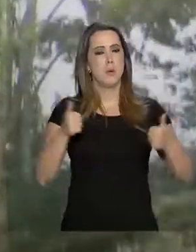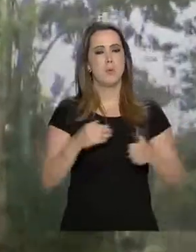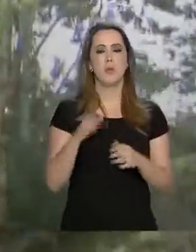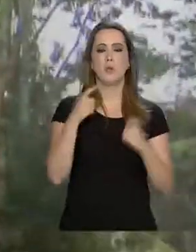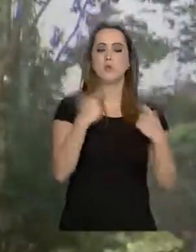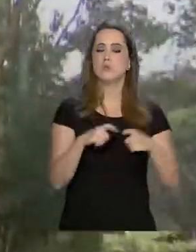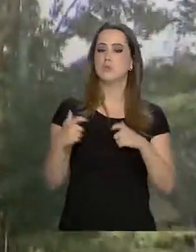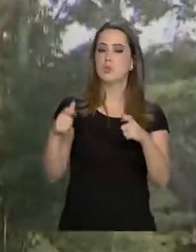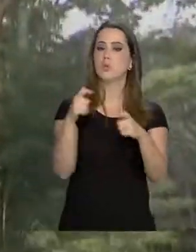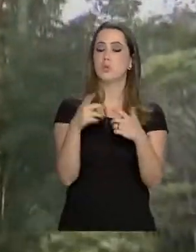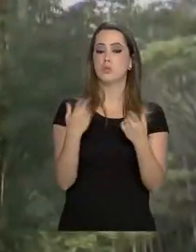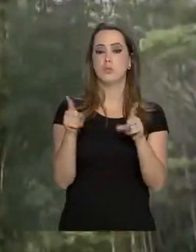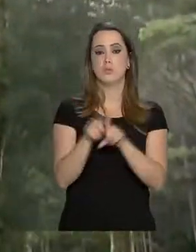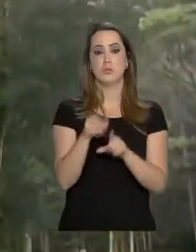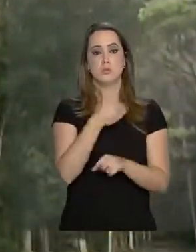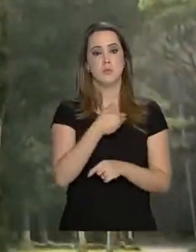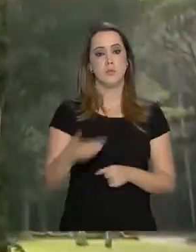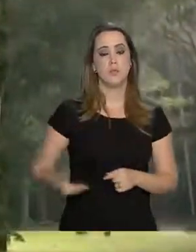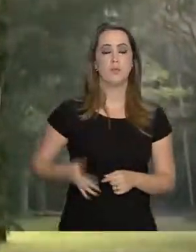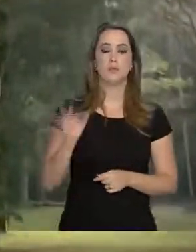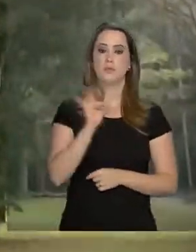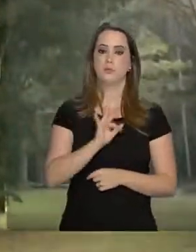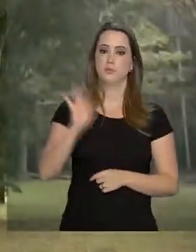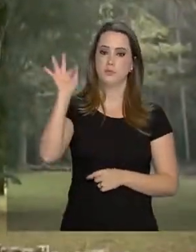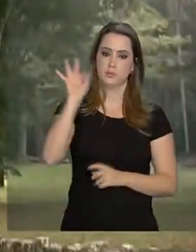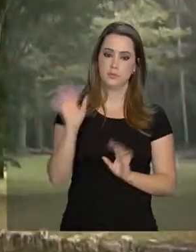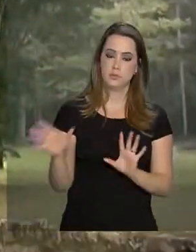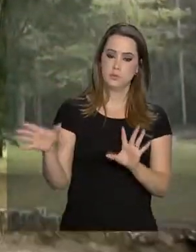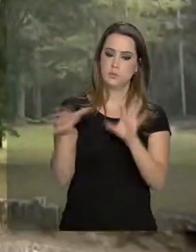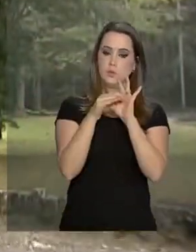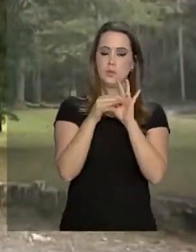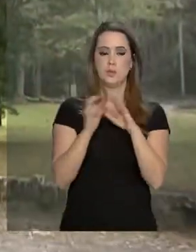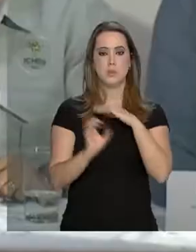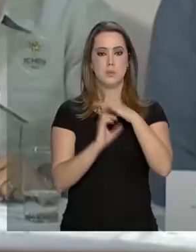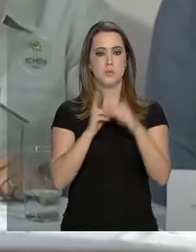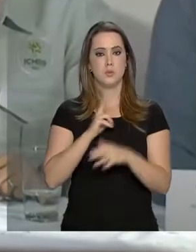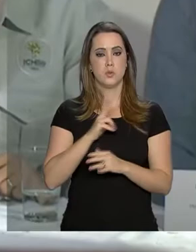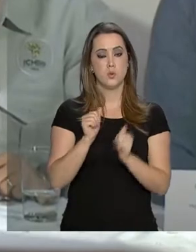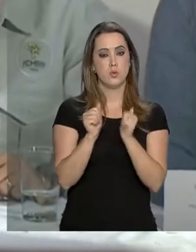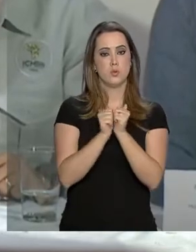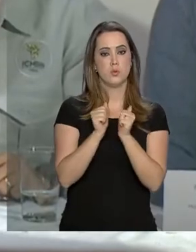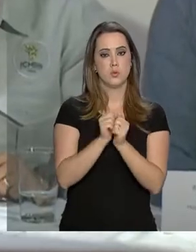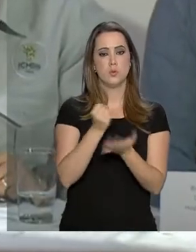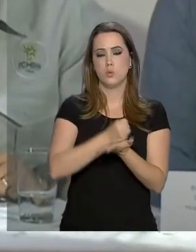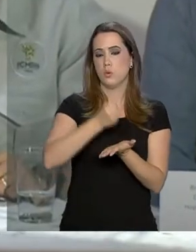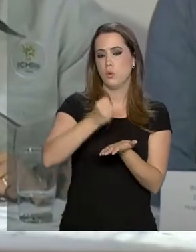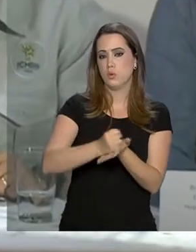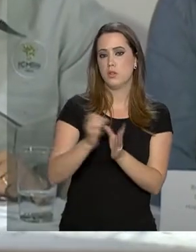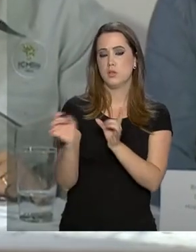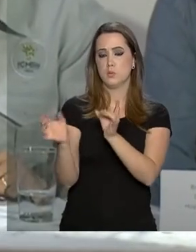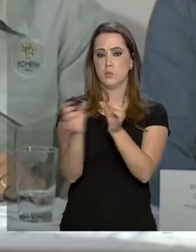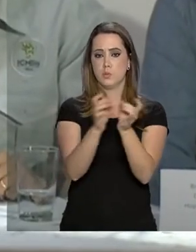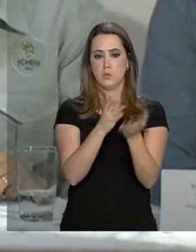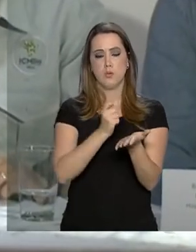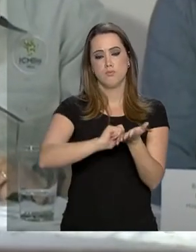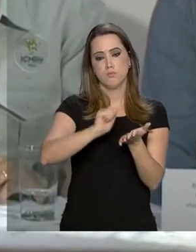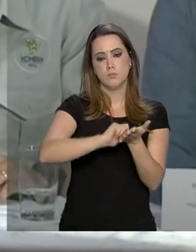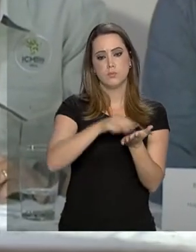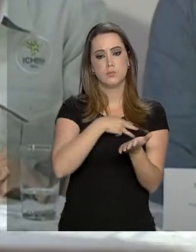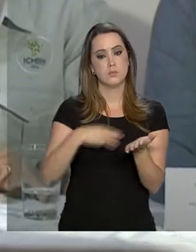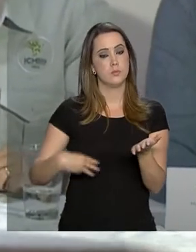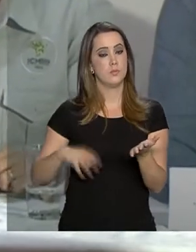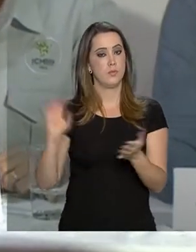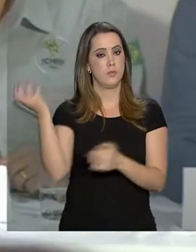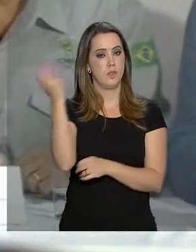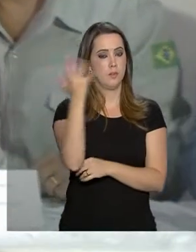infraestrutura do local o governo federal firmou uma parceria público privada o contrato de concessão foi assinado pelo ministro do meio